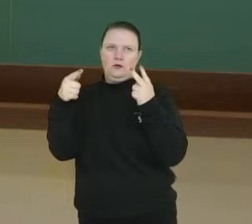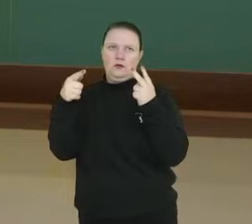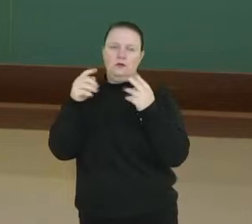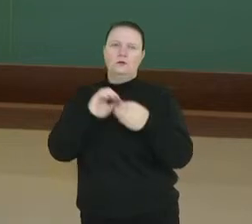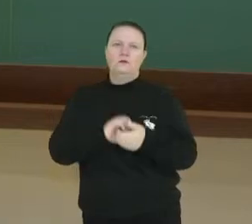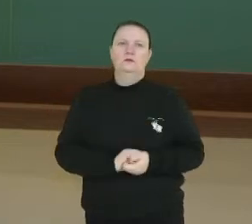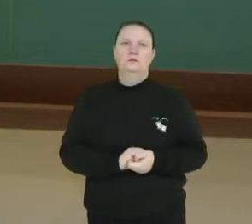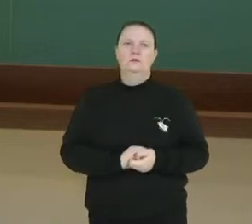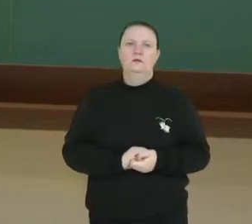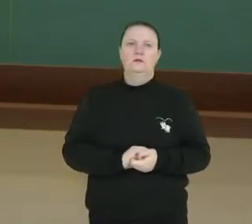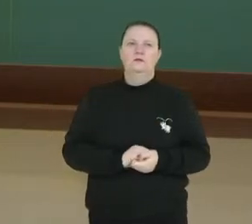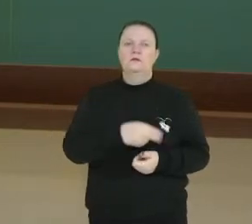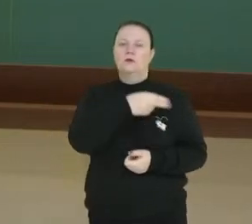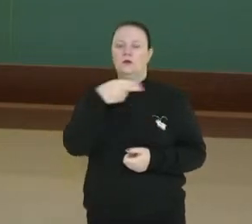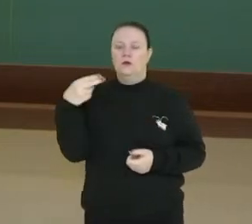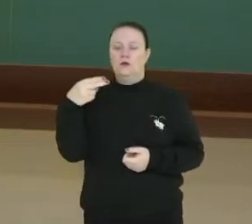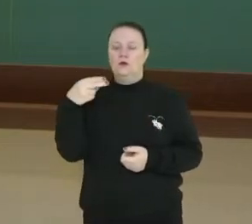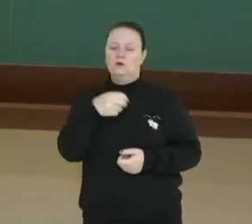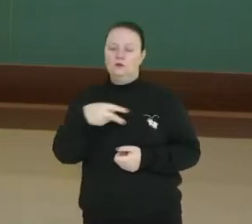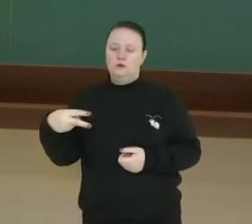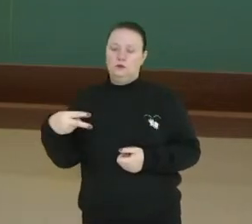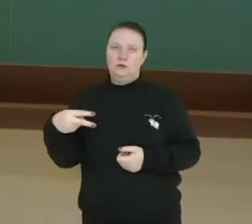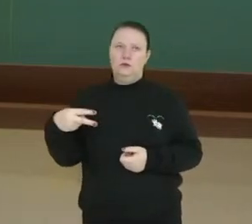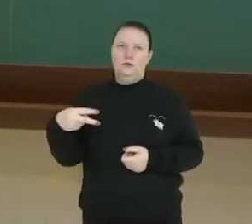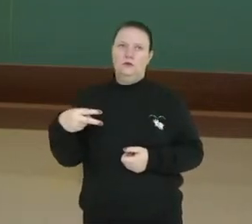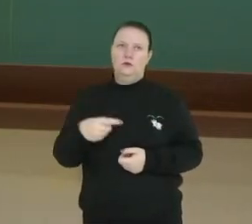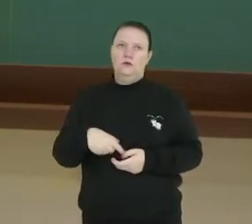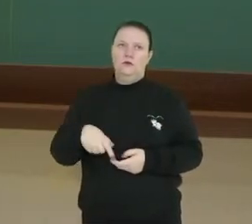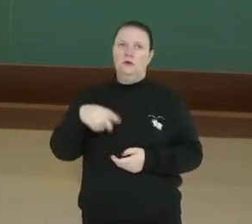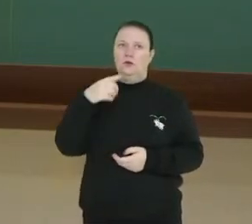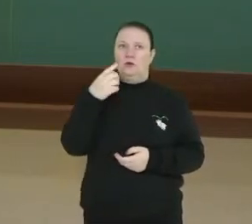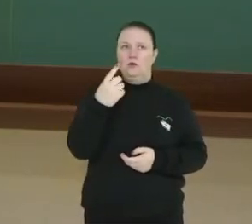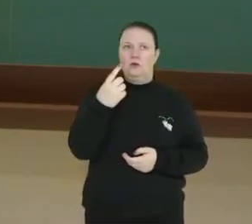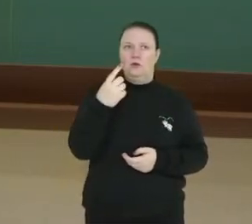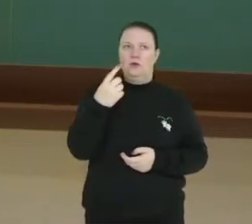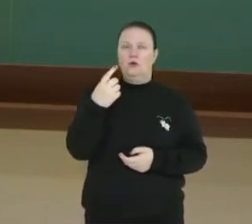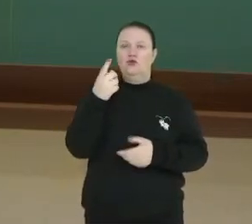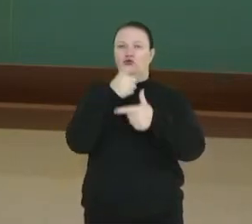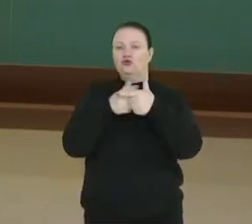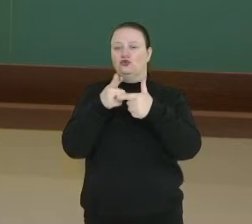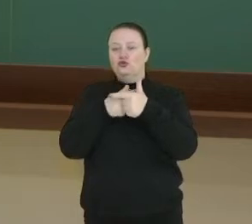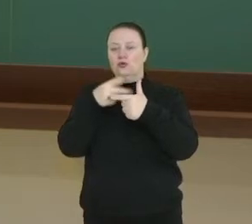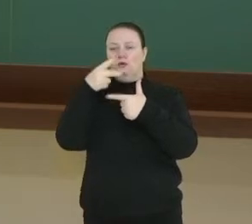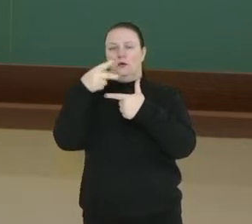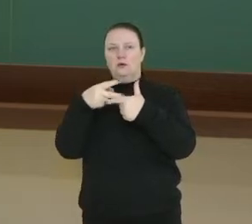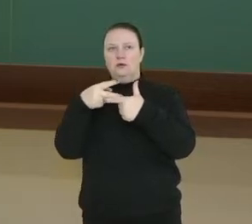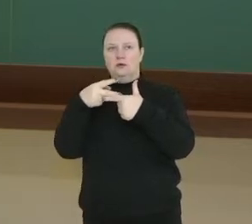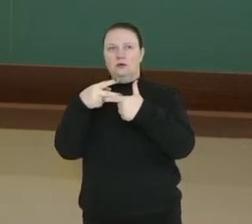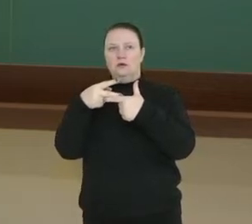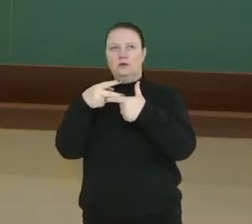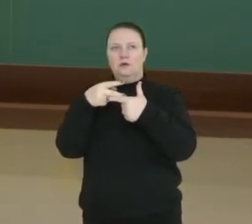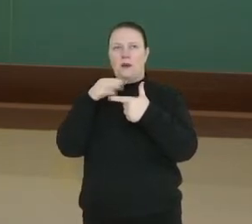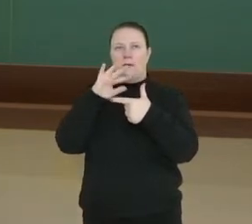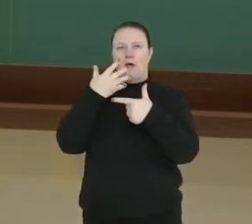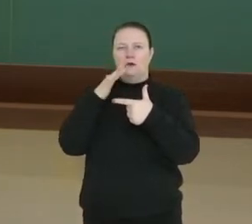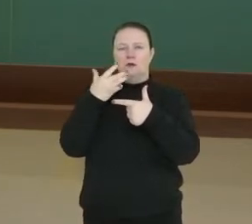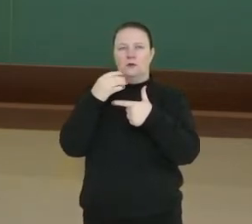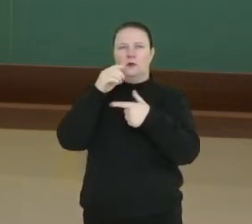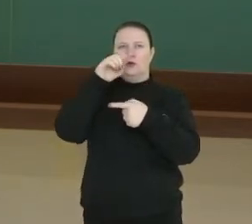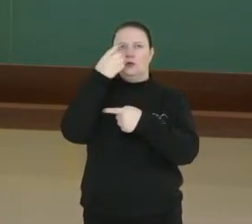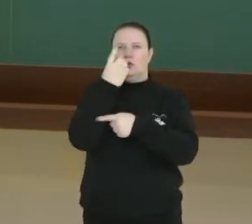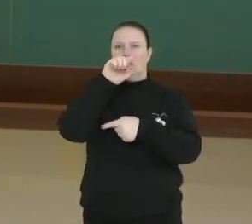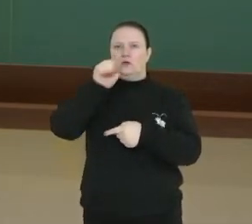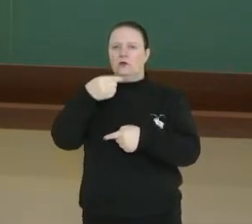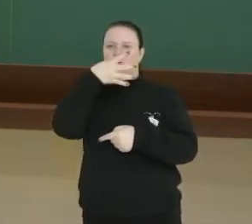de 4, que dá 2. Raiz de 2 dividido por 2, a raiz de 2 é aproximadamente